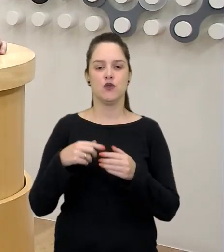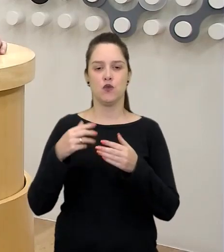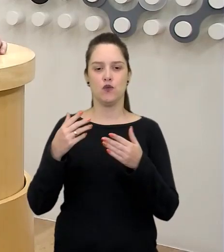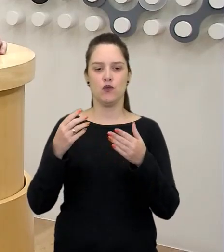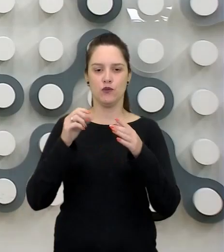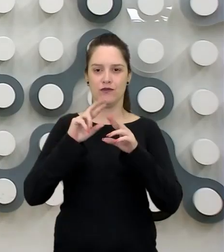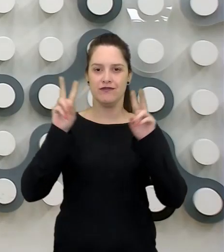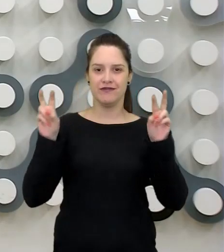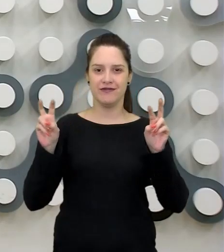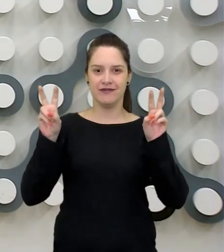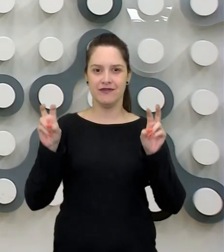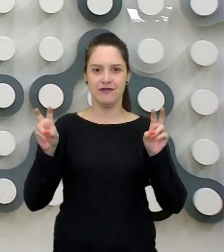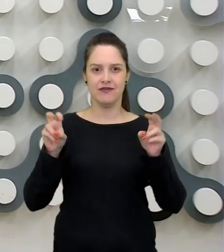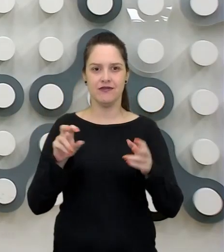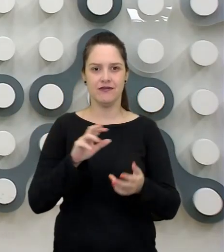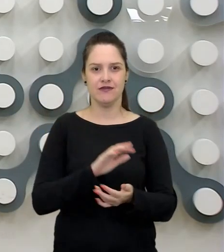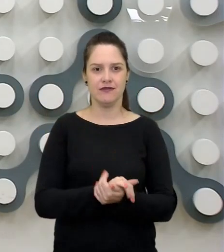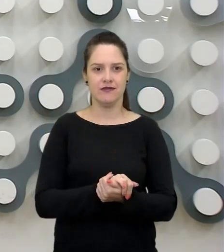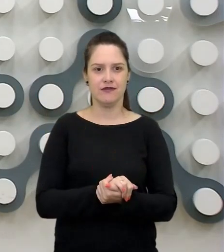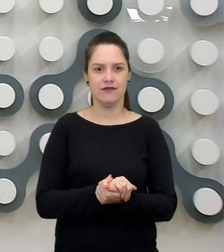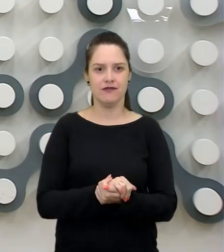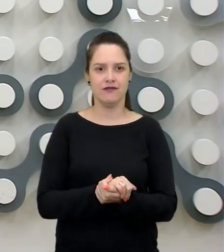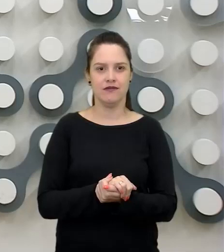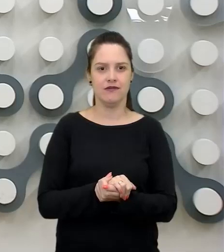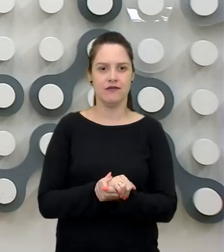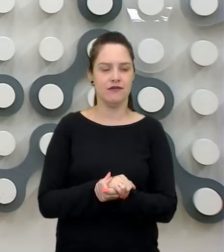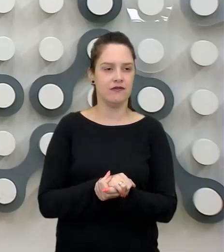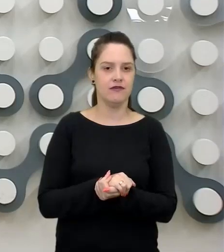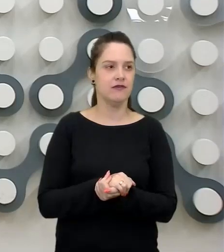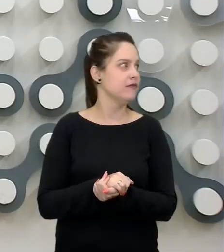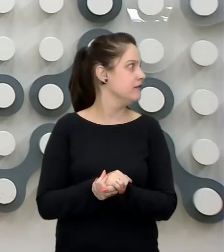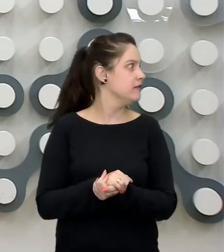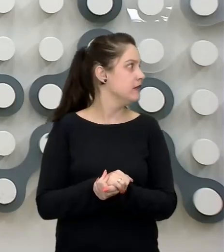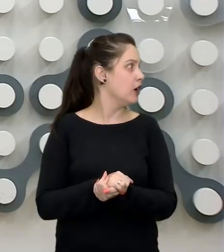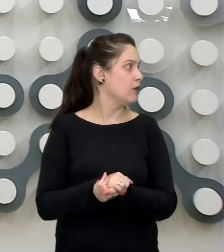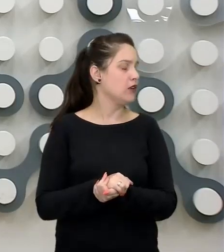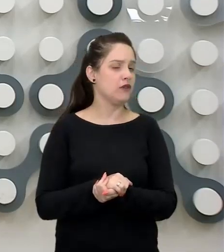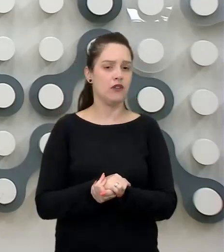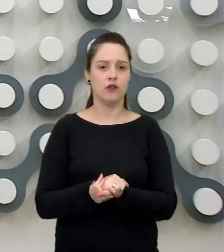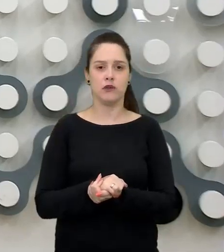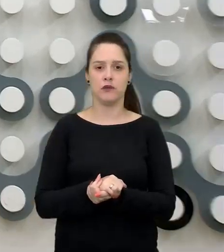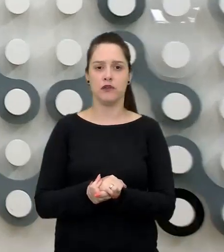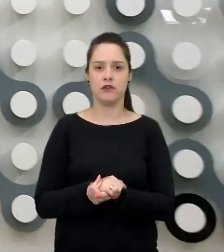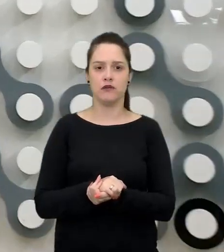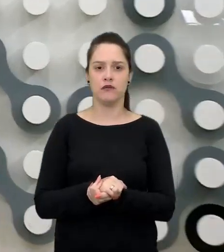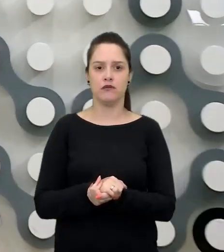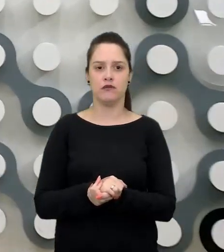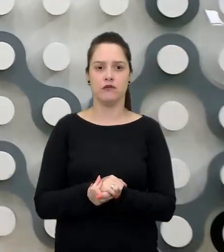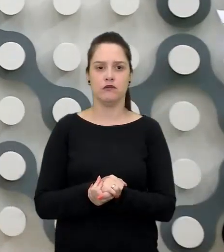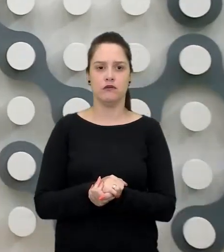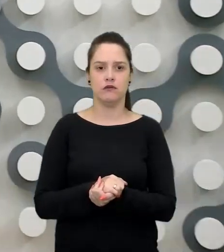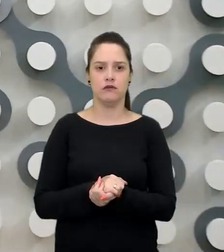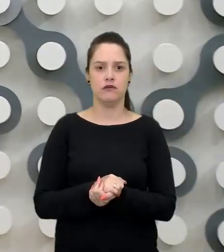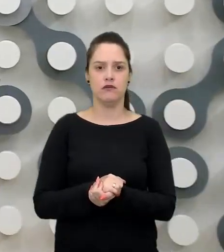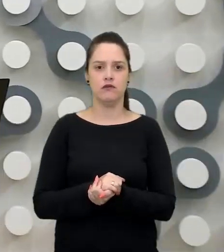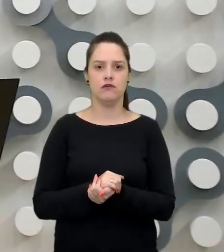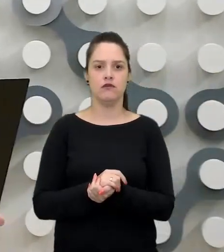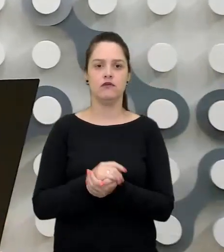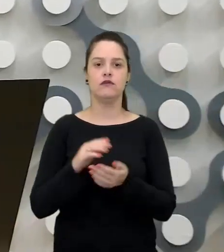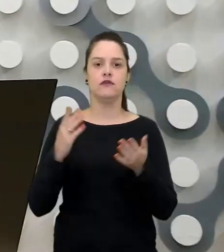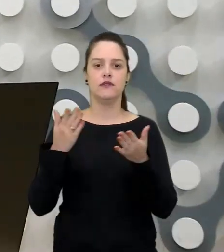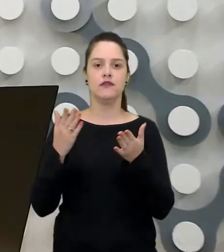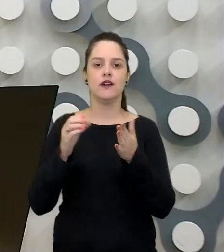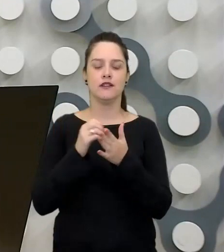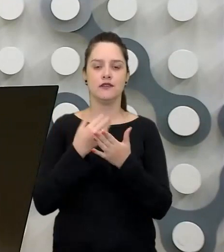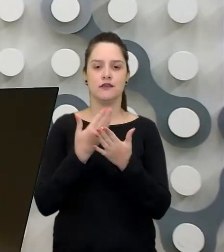de técnicas de comunicação. Vamos lá então. Olha só, meu nome é Ed, vocês devem lembrar de mim das aulas